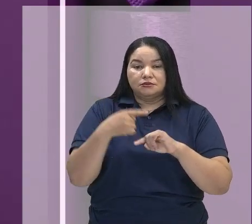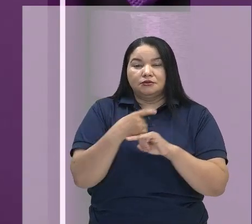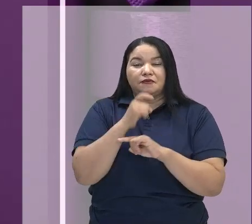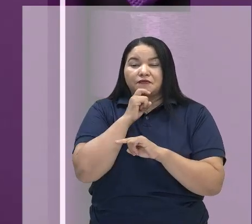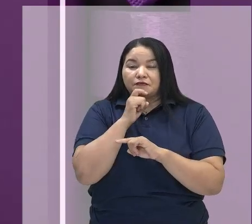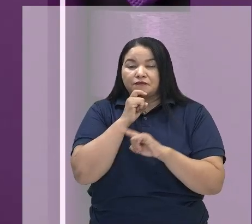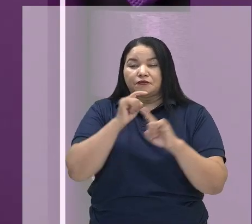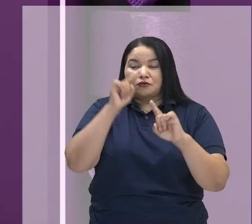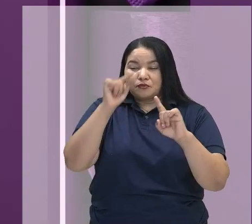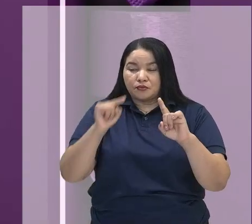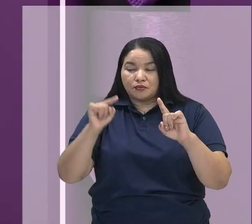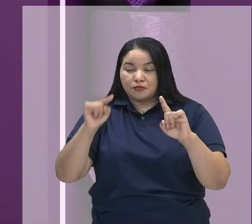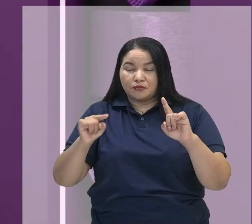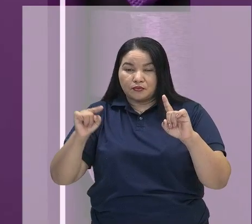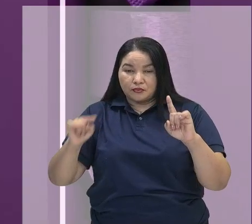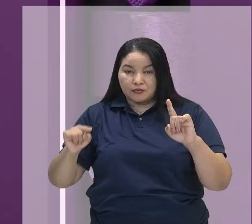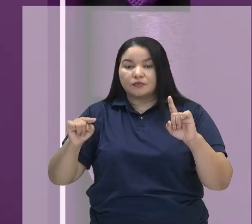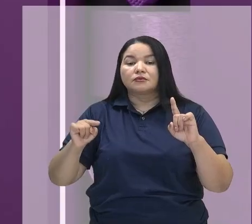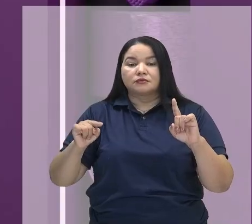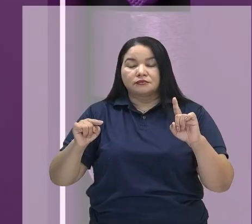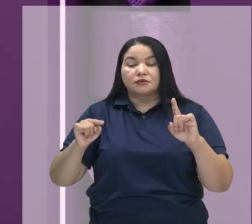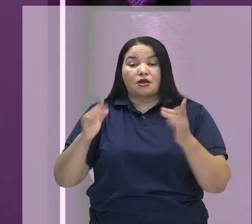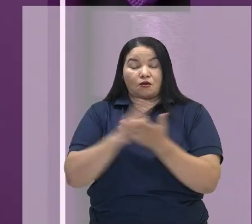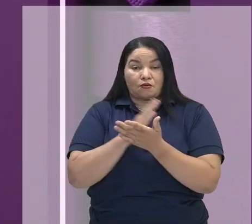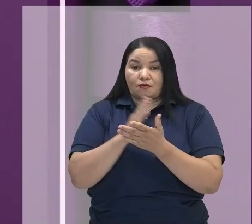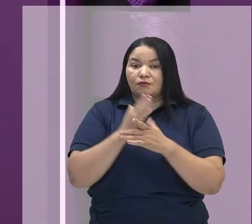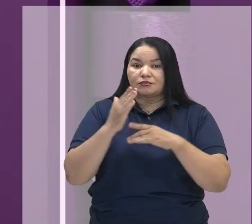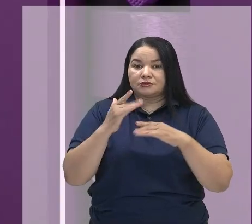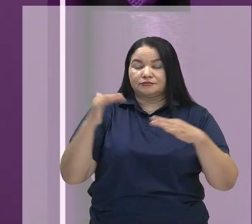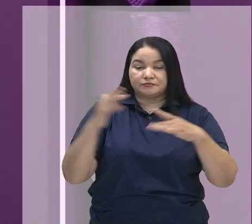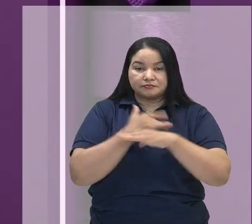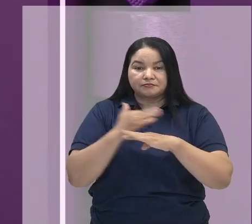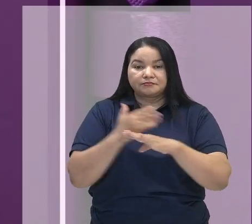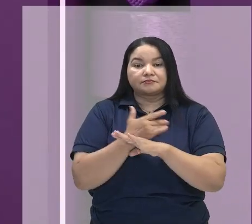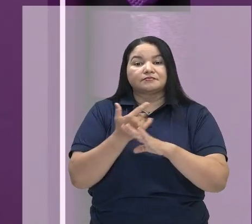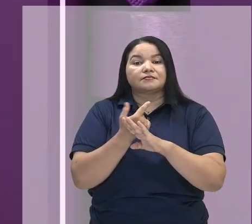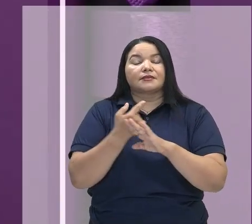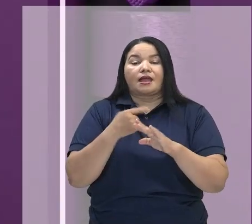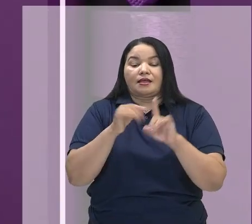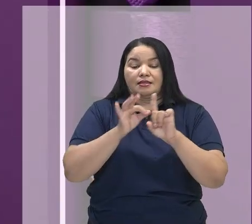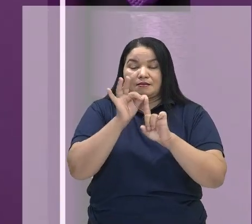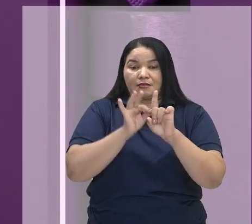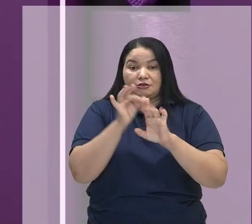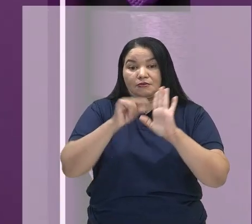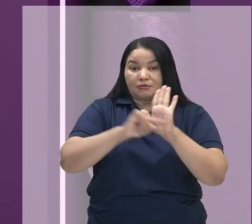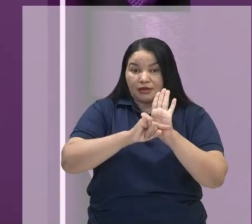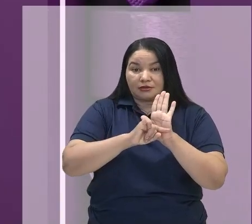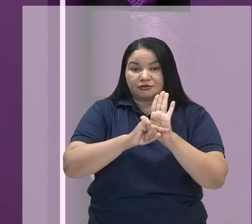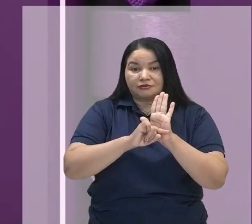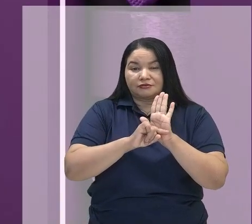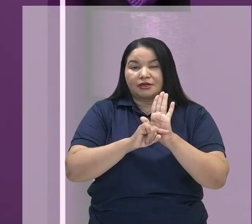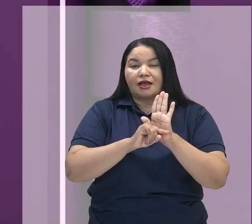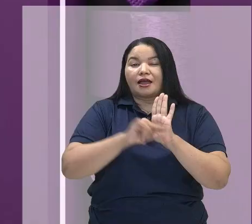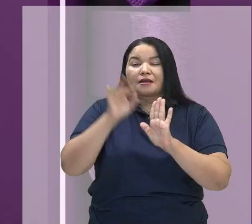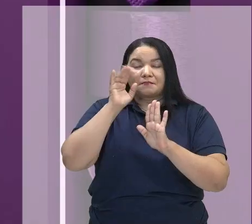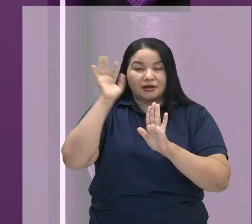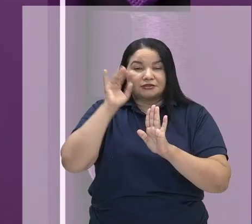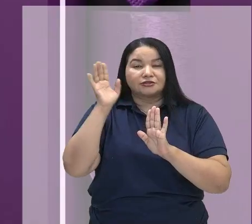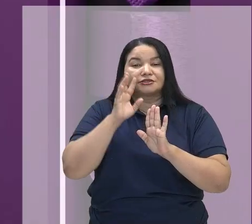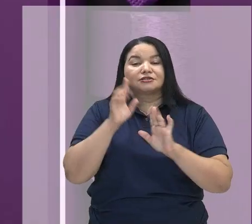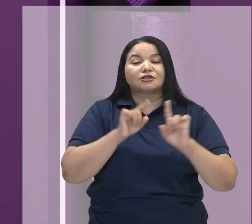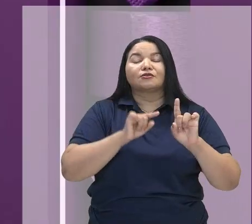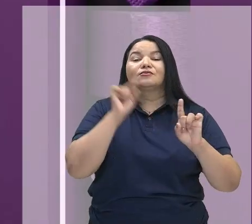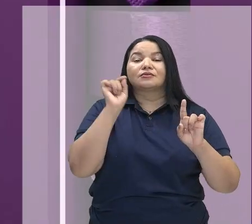temperaturas. Tem algumas cidades que chegam a temperaturas negativas. Então, a variação, imagine a linha, a variação ali